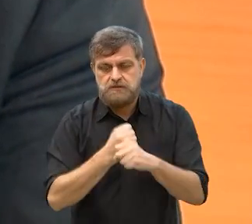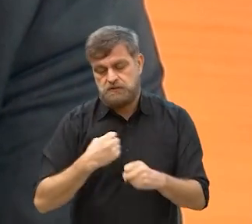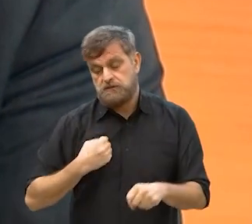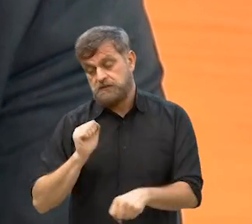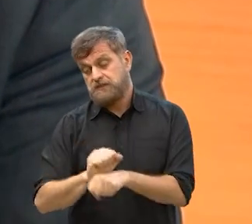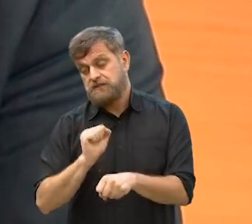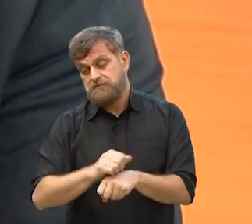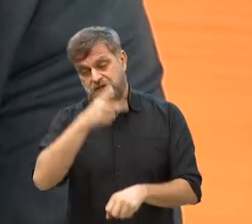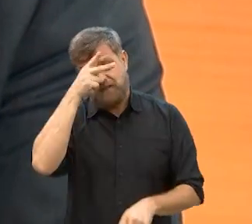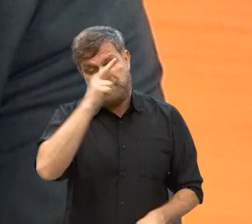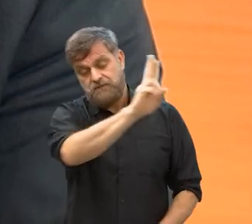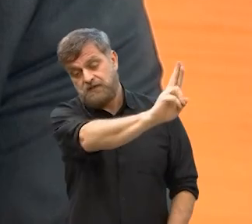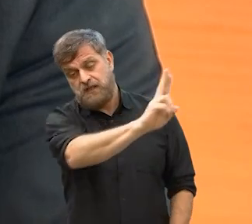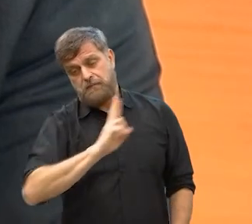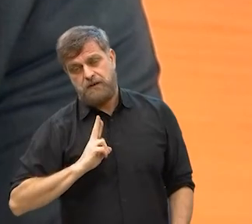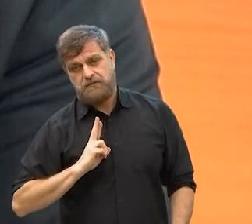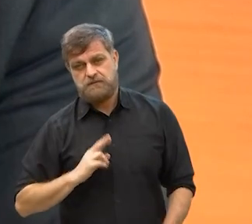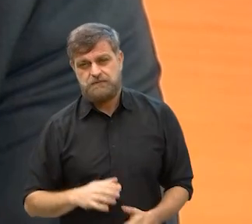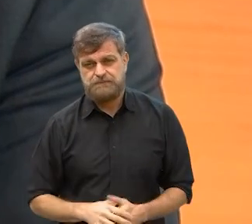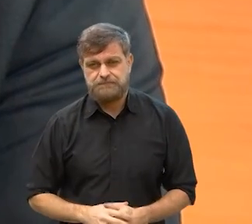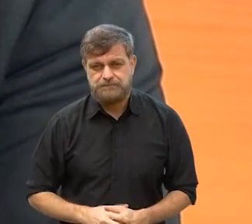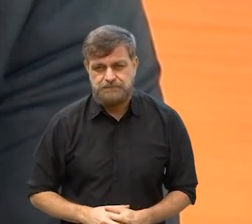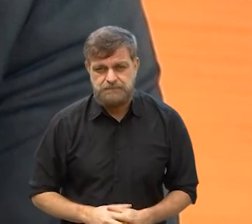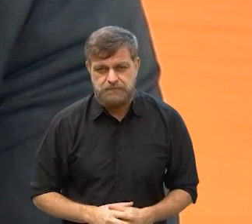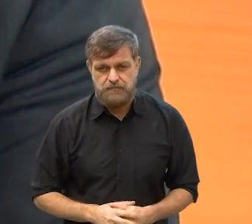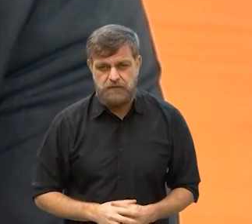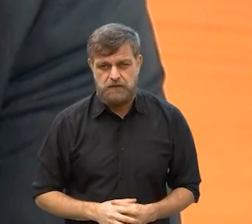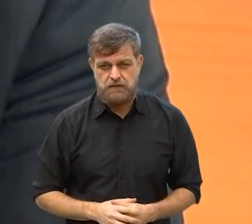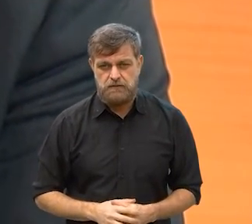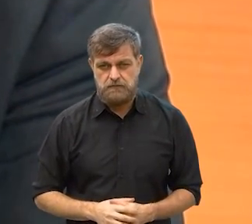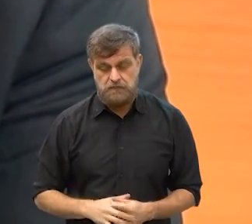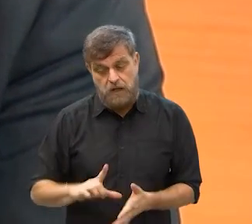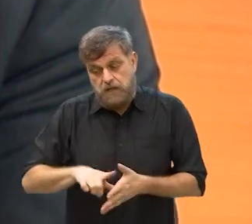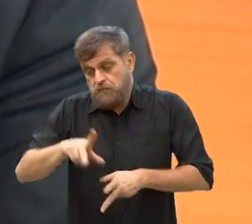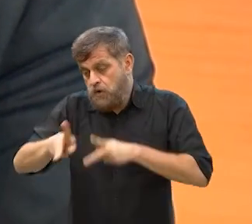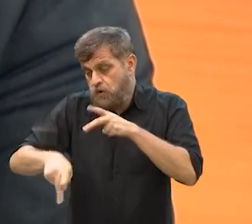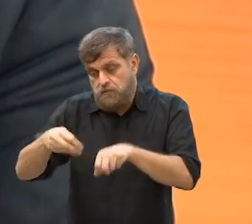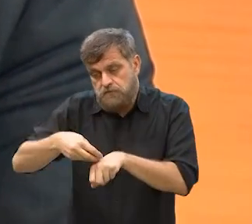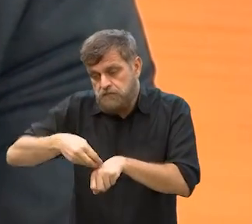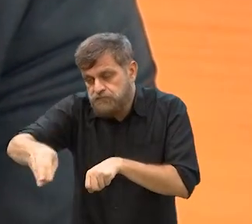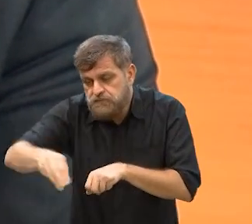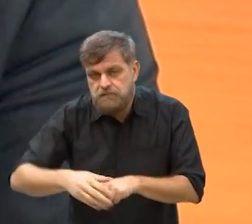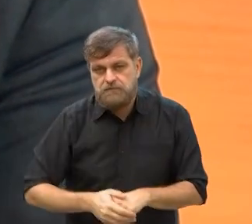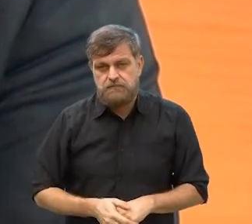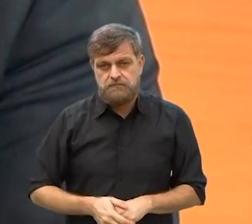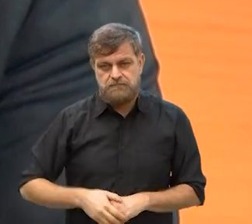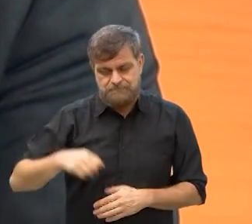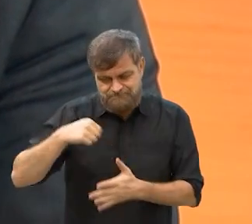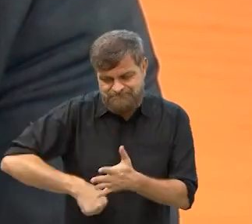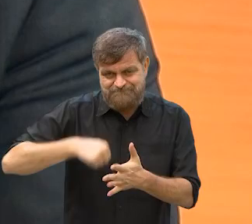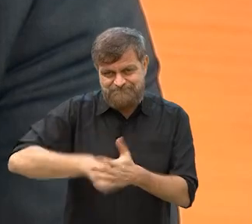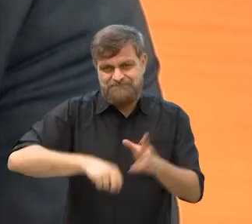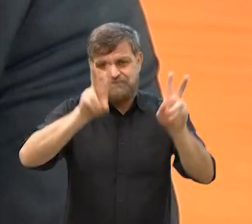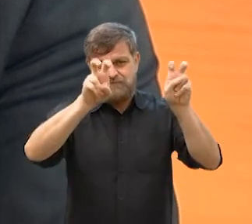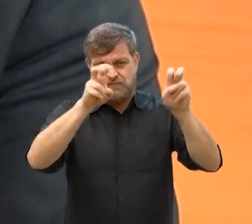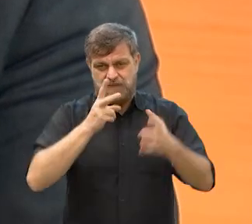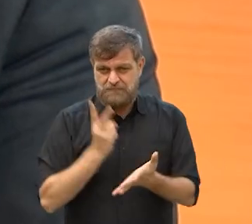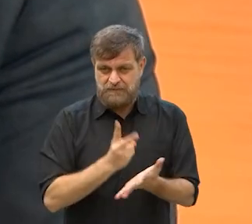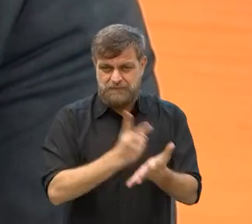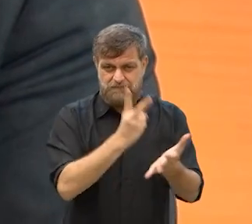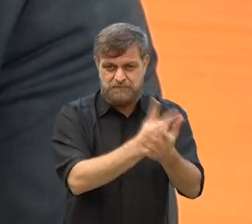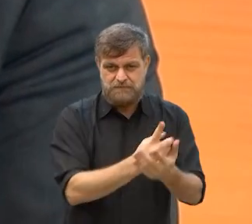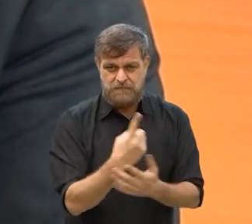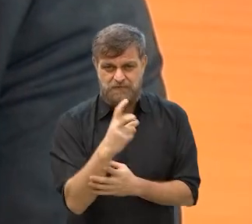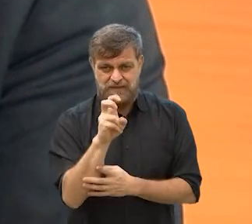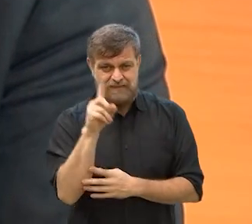aguardando agora o executivo dar para a gente um norte, para poder avisar o munícipe. Né? O senhor vai continuar em cima desse assunto?